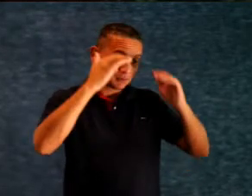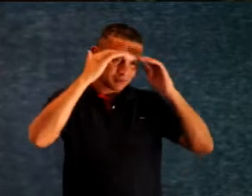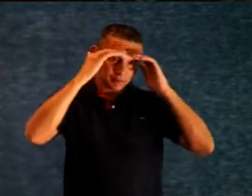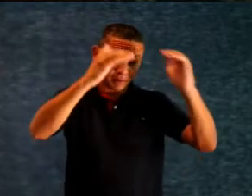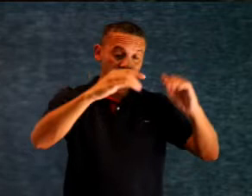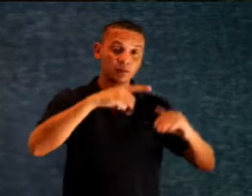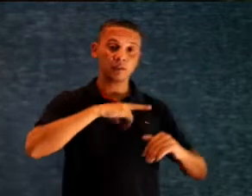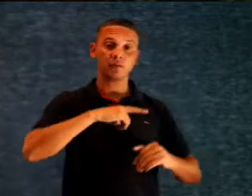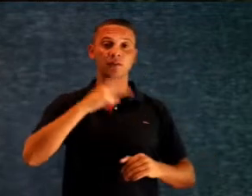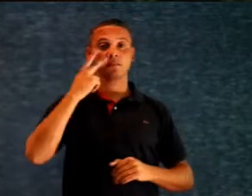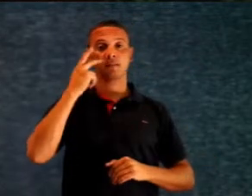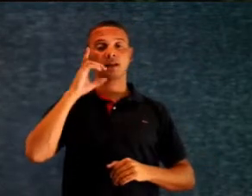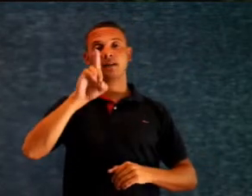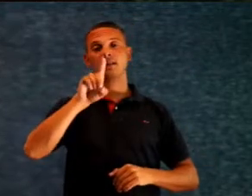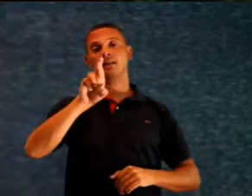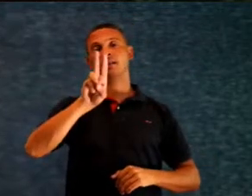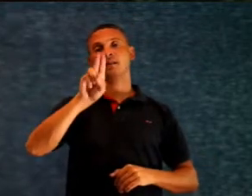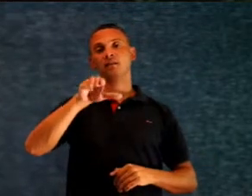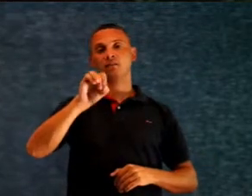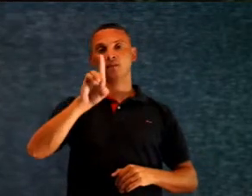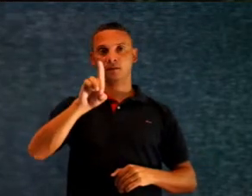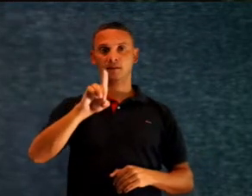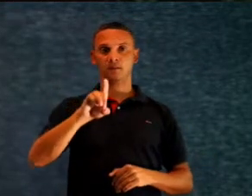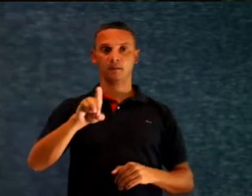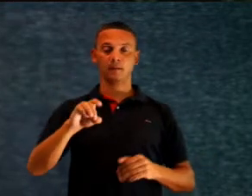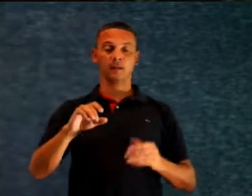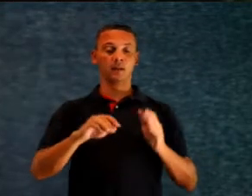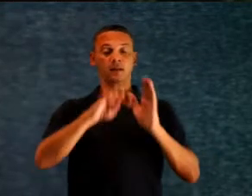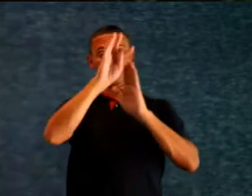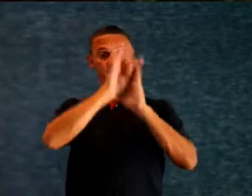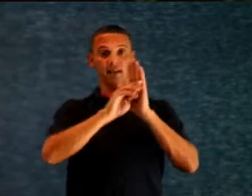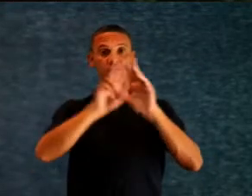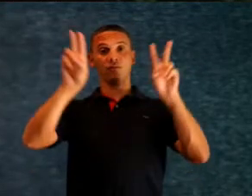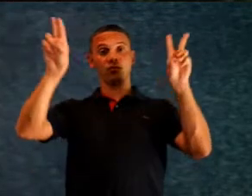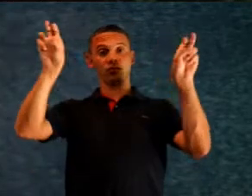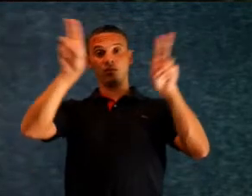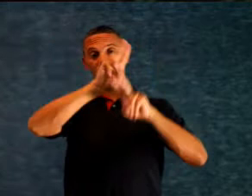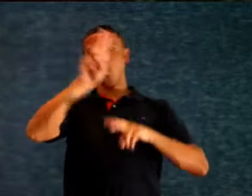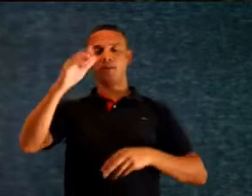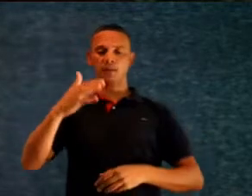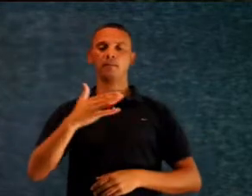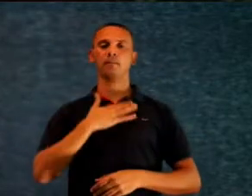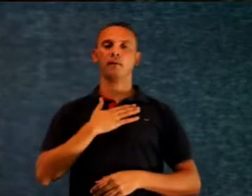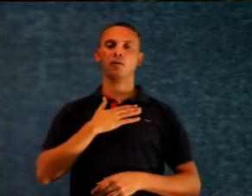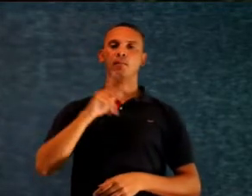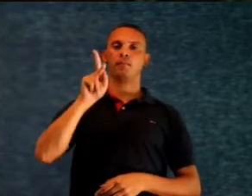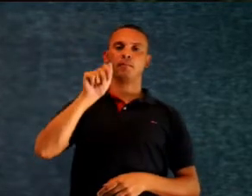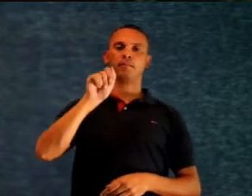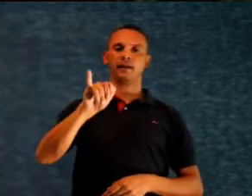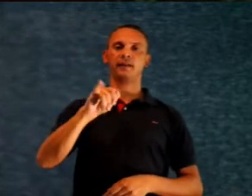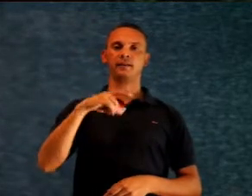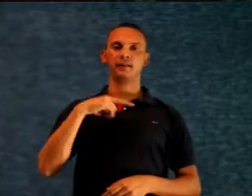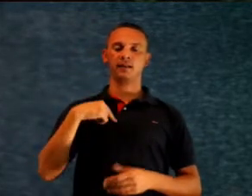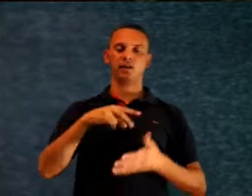respeito pelo pai que foi Drummond. Esta crônica se chama Meu Pai, e é exatamente o que eu